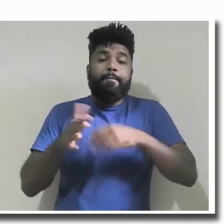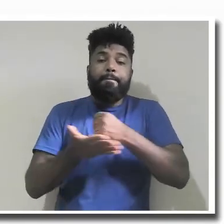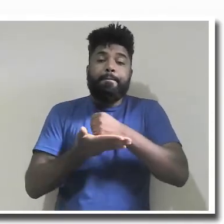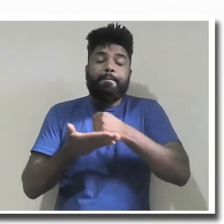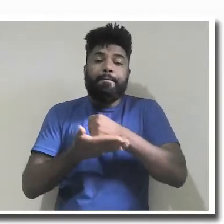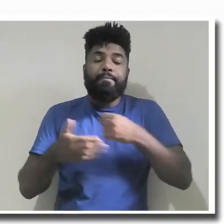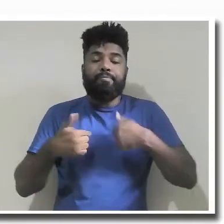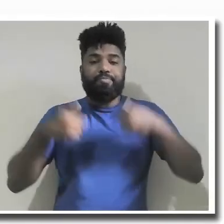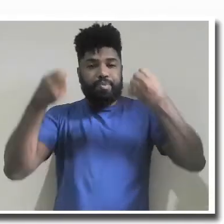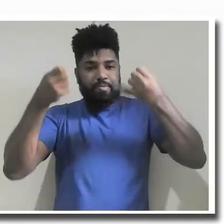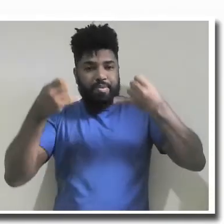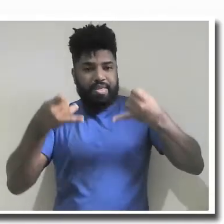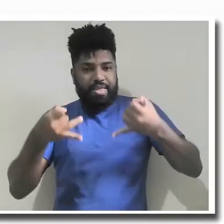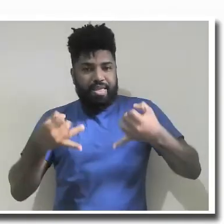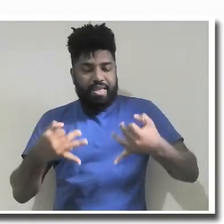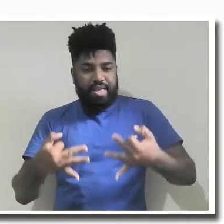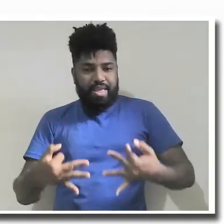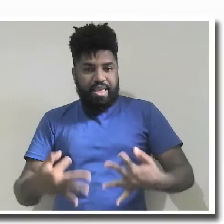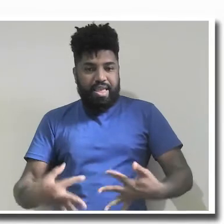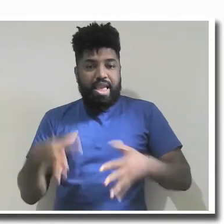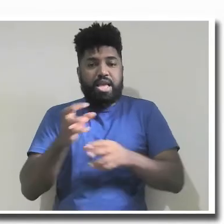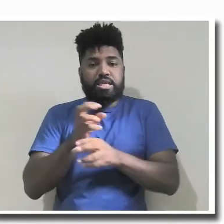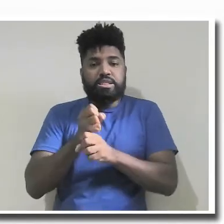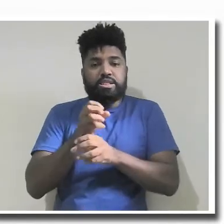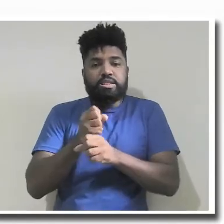as operações básicas matemáticas.